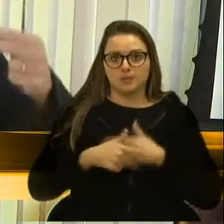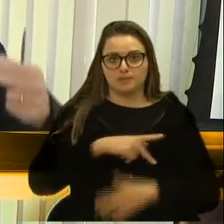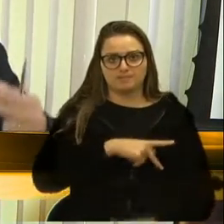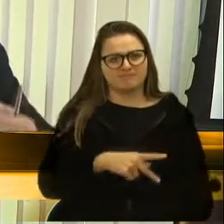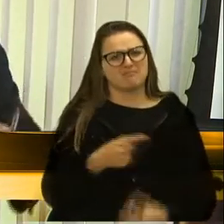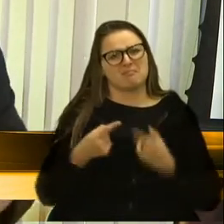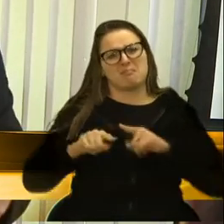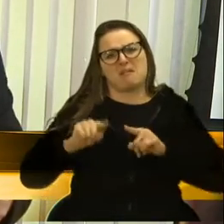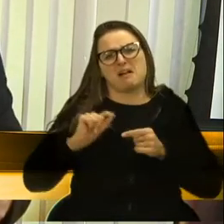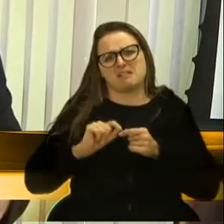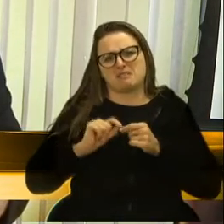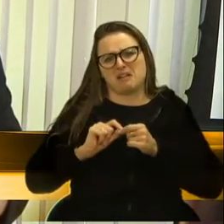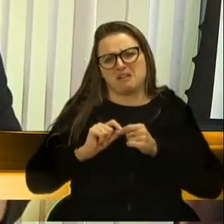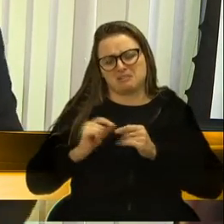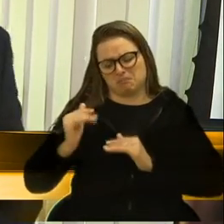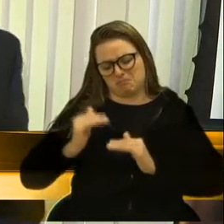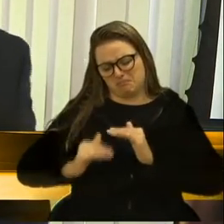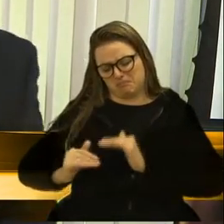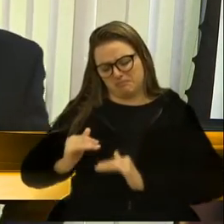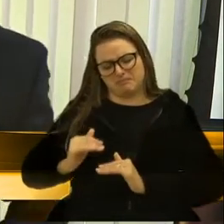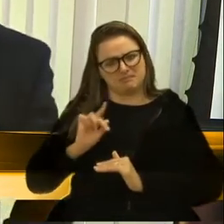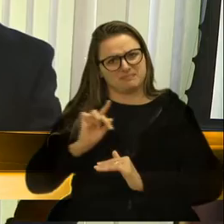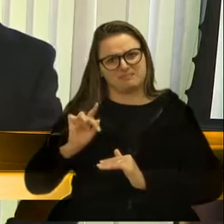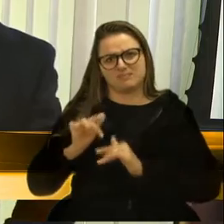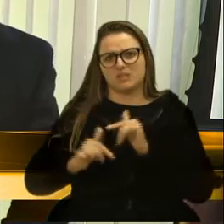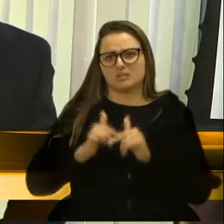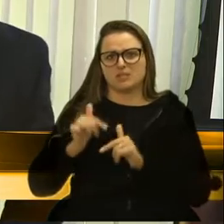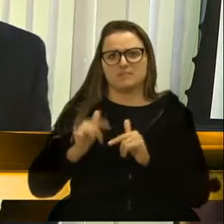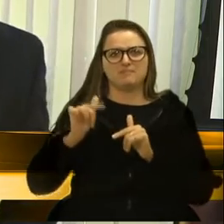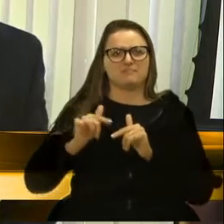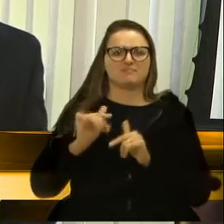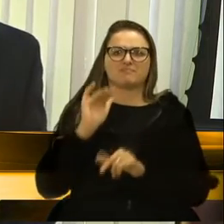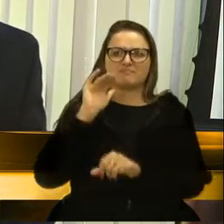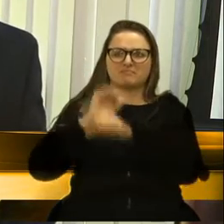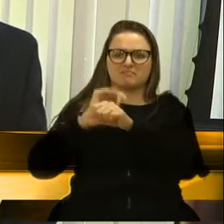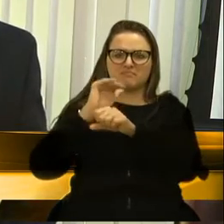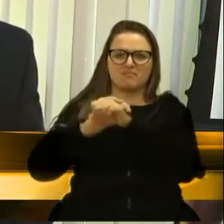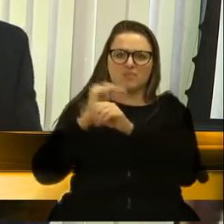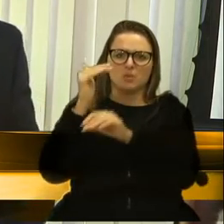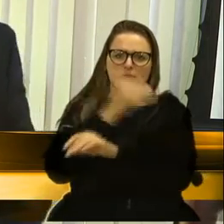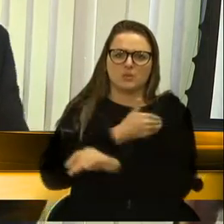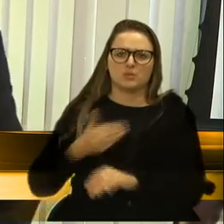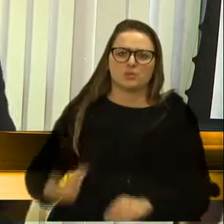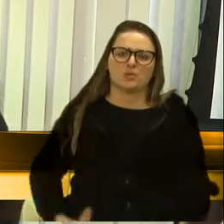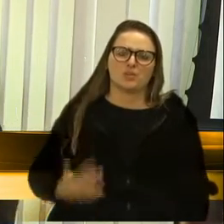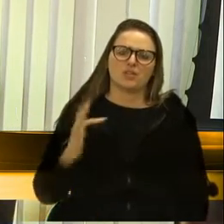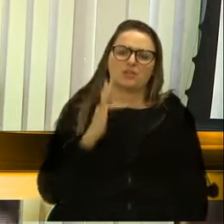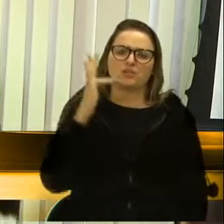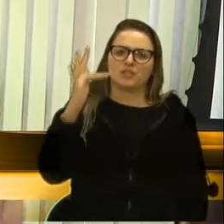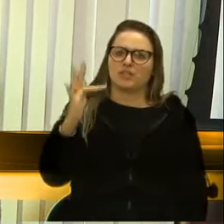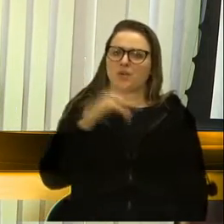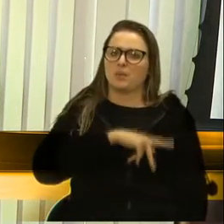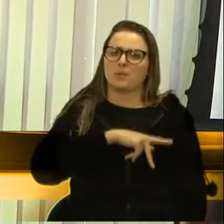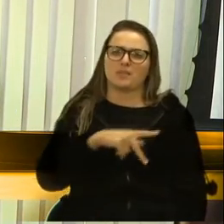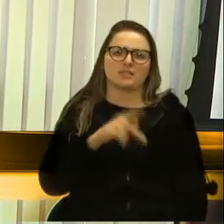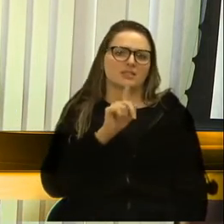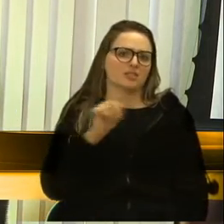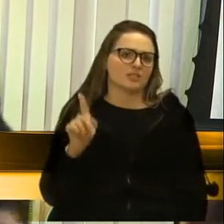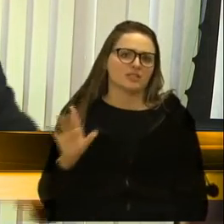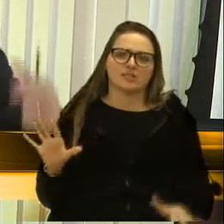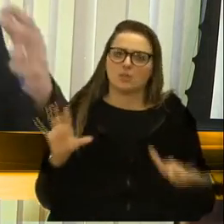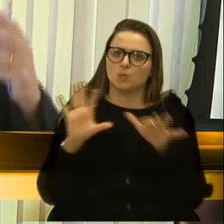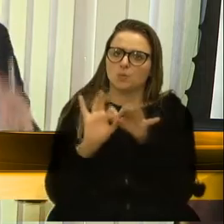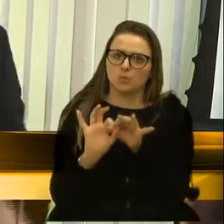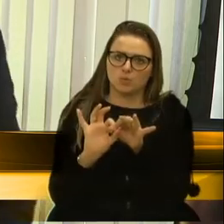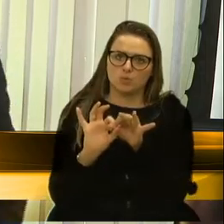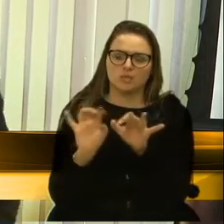feito um desserviço. Isso é culpa do nível nacional. Um presidente que não une, que